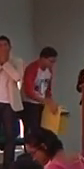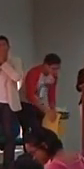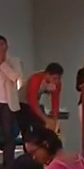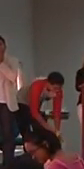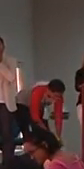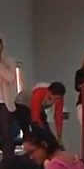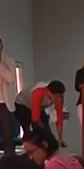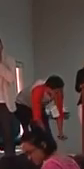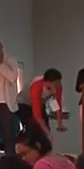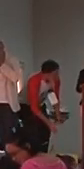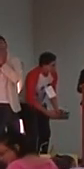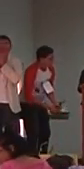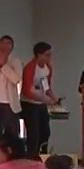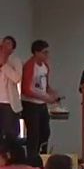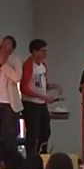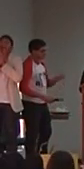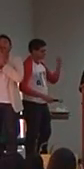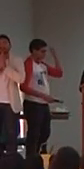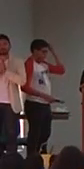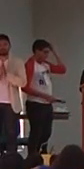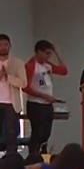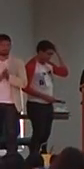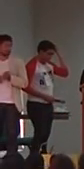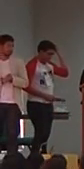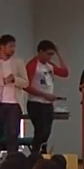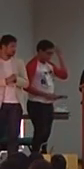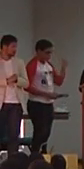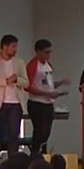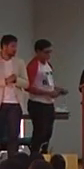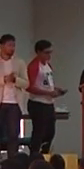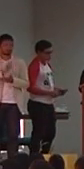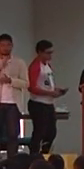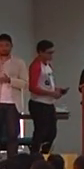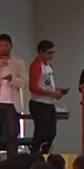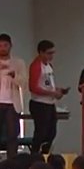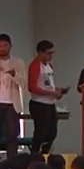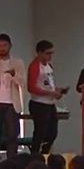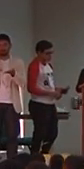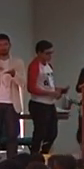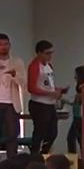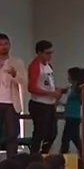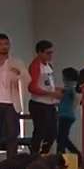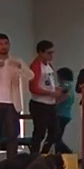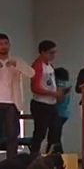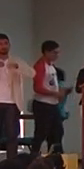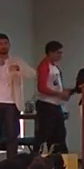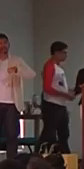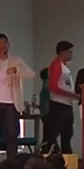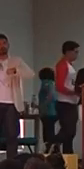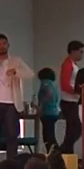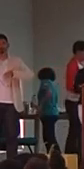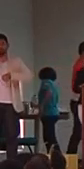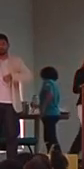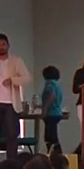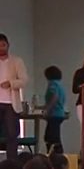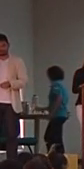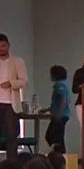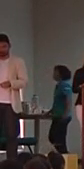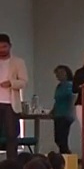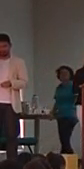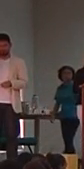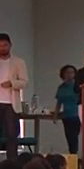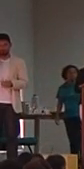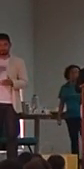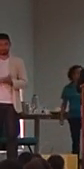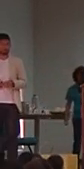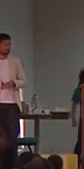Quem iniciará o nosso debate é a professora Anália